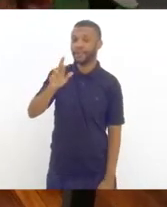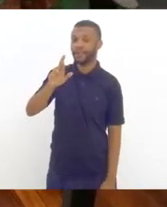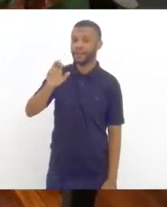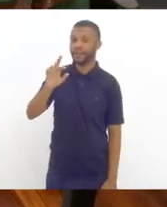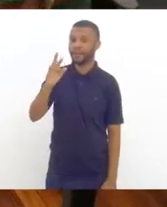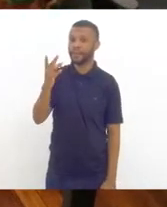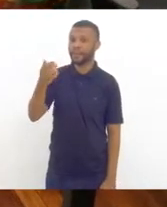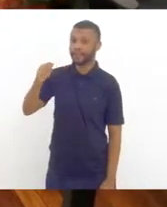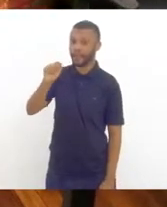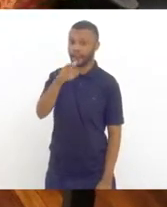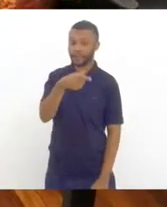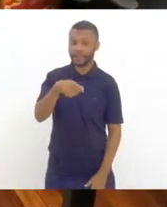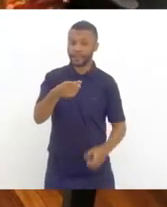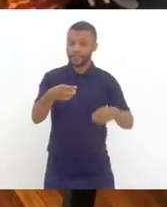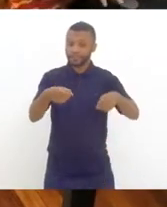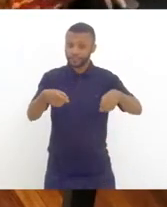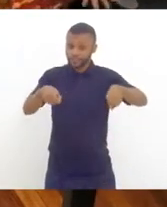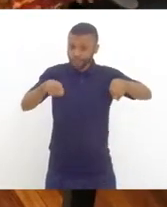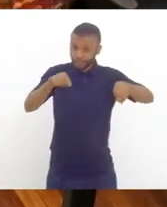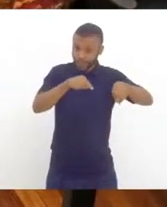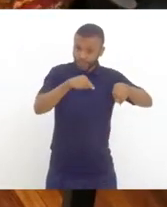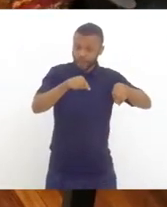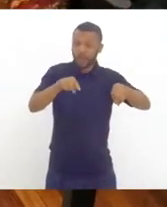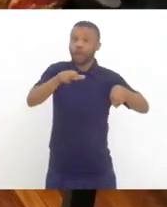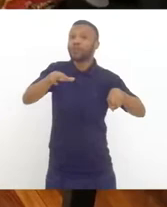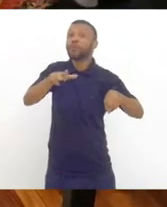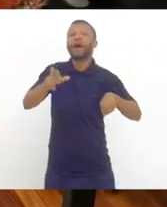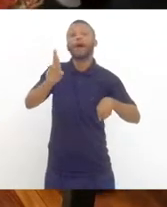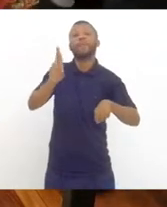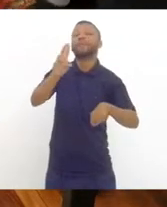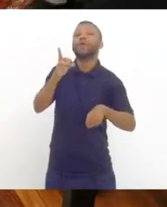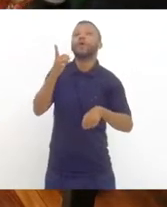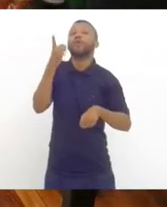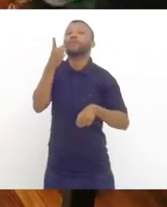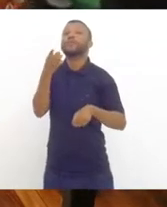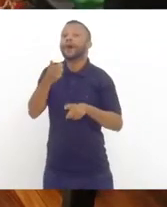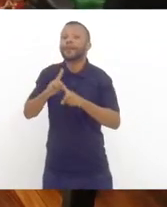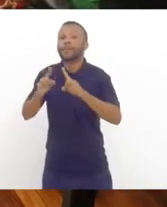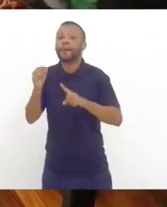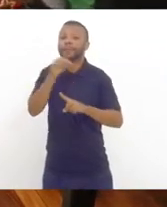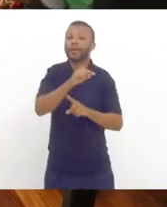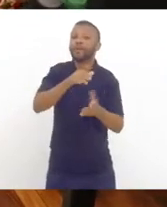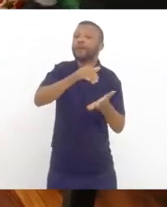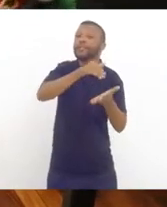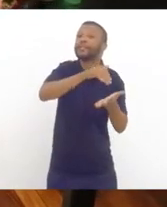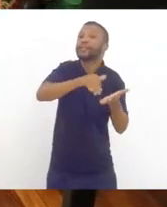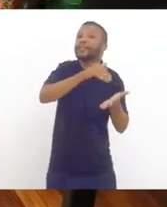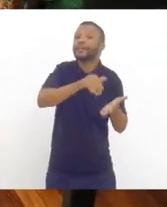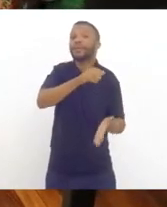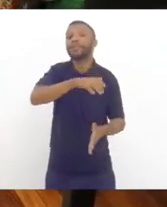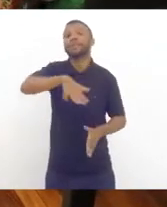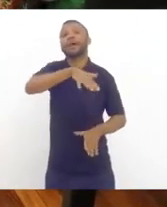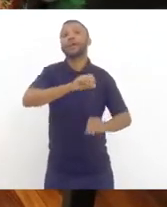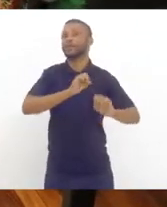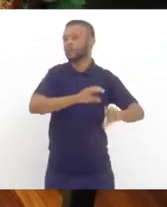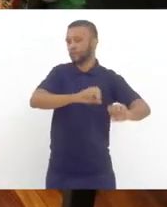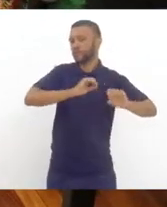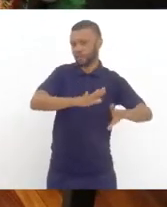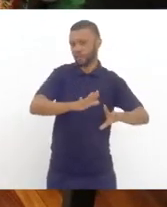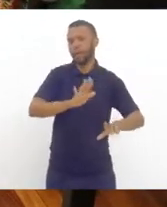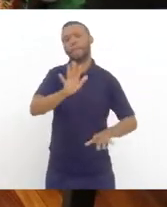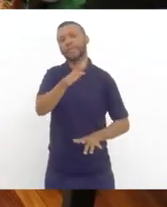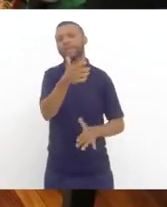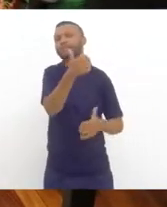como deputado, ele está como secretário municipal de educação, mas é um dublê. Né? Eu queria